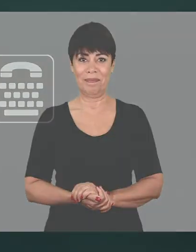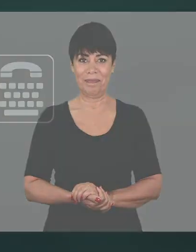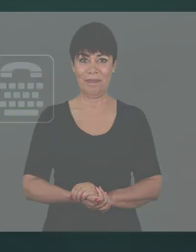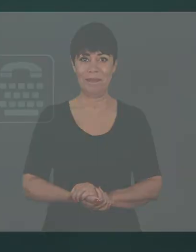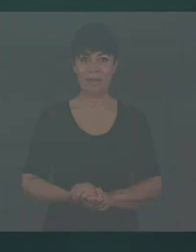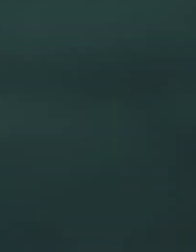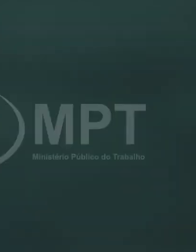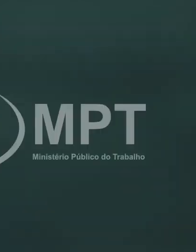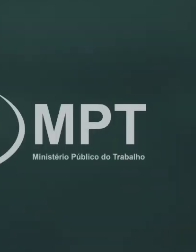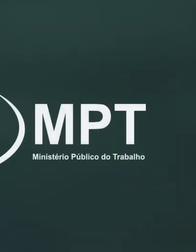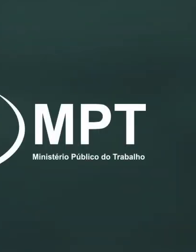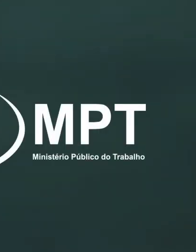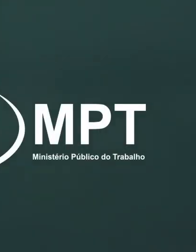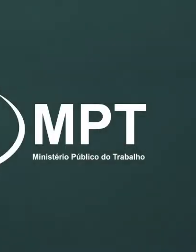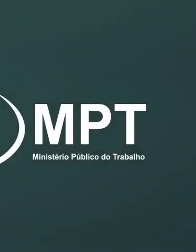E aí